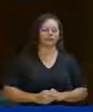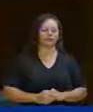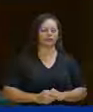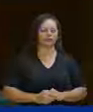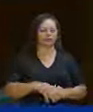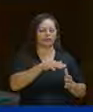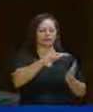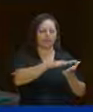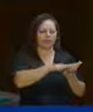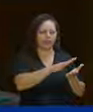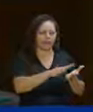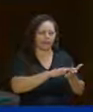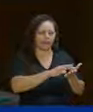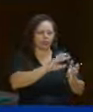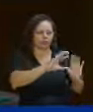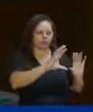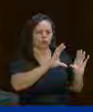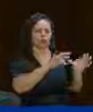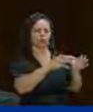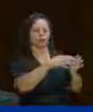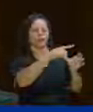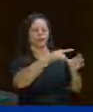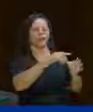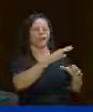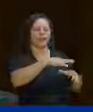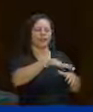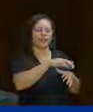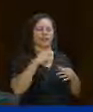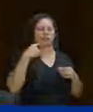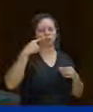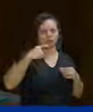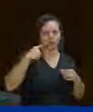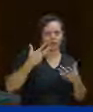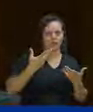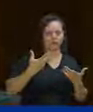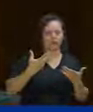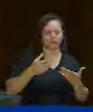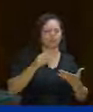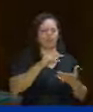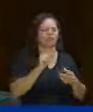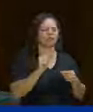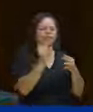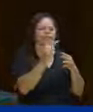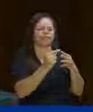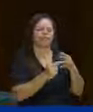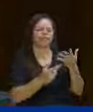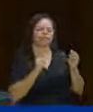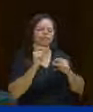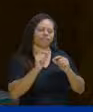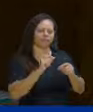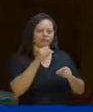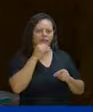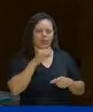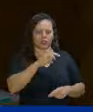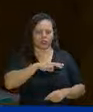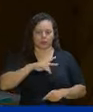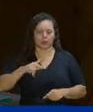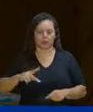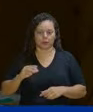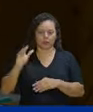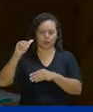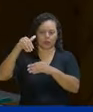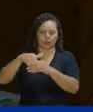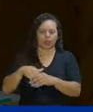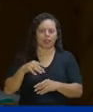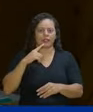Quanto às despesas com serviços advocatícios. Sobre a despesa, o Ministério Público Eleitoral apontou